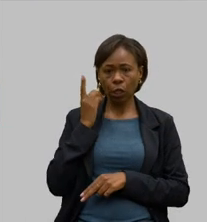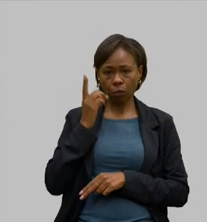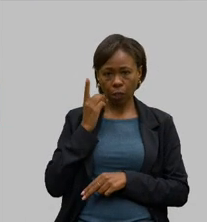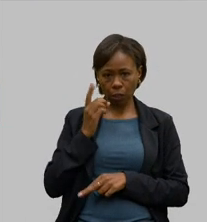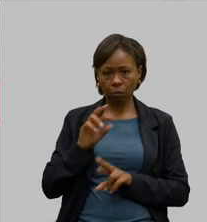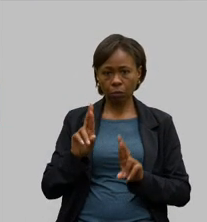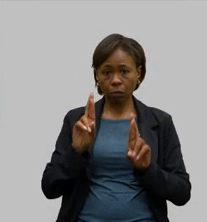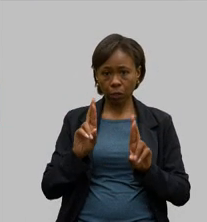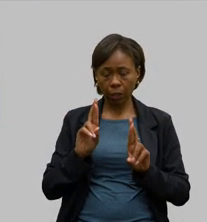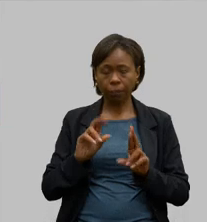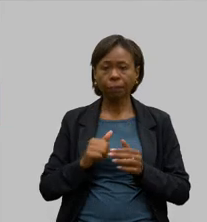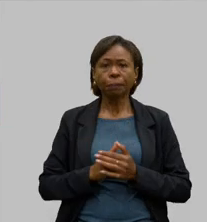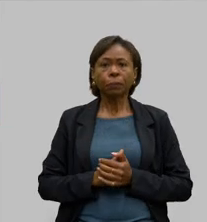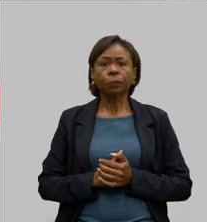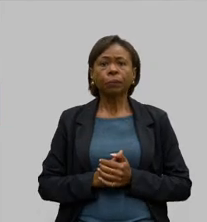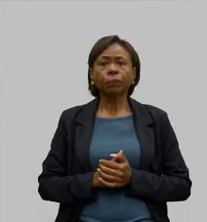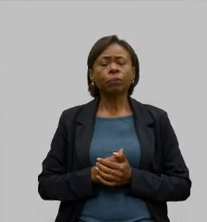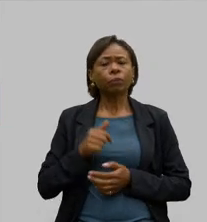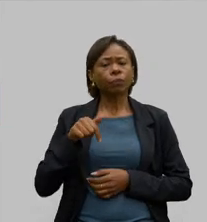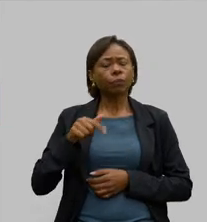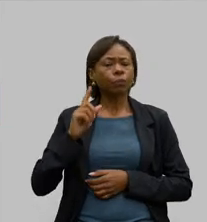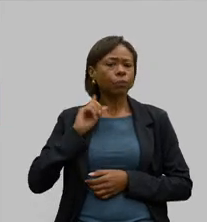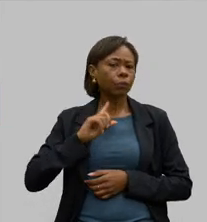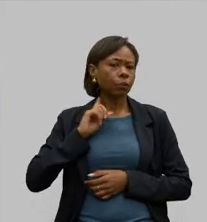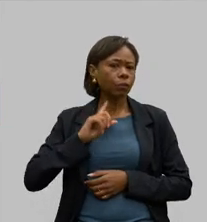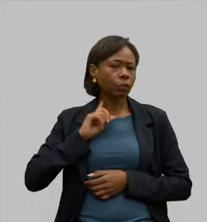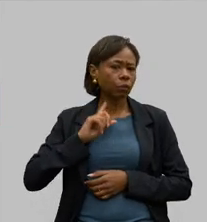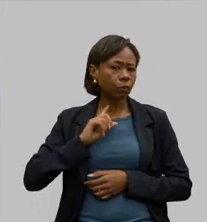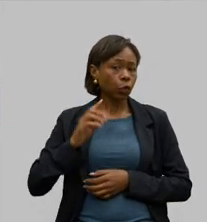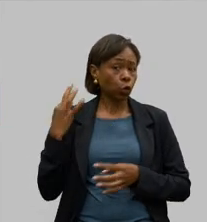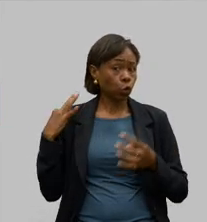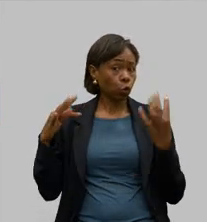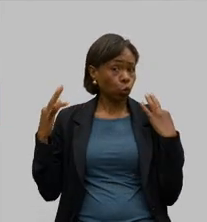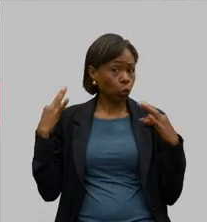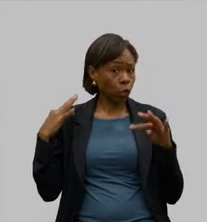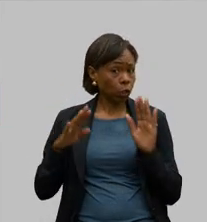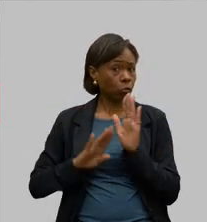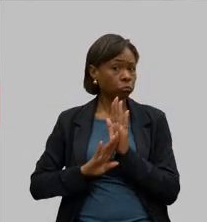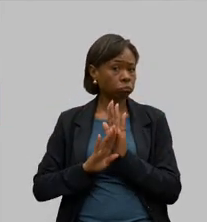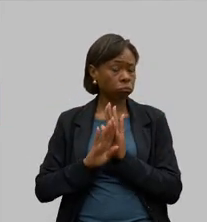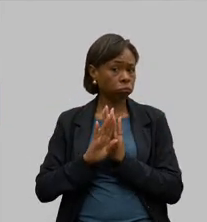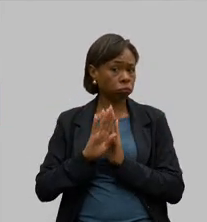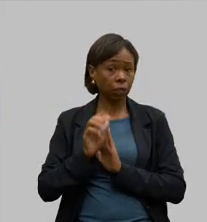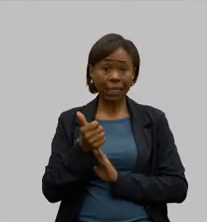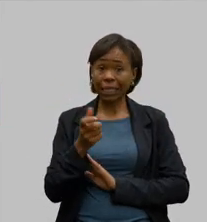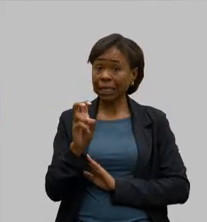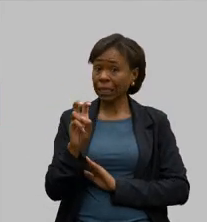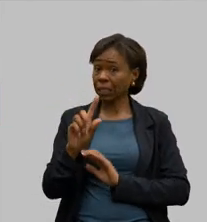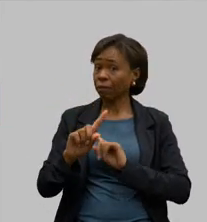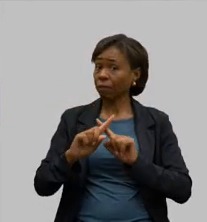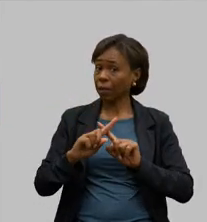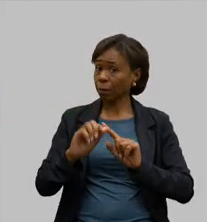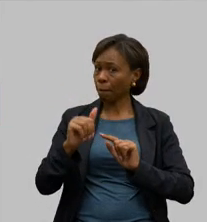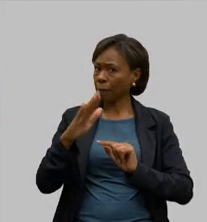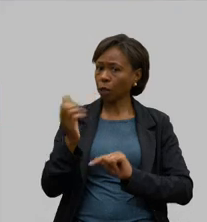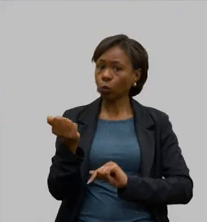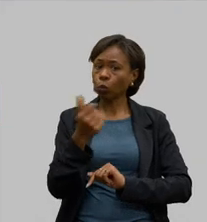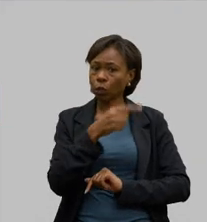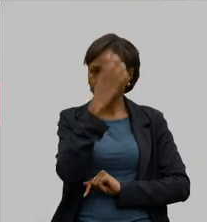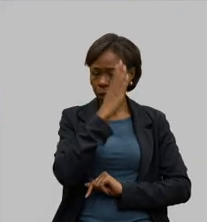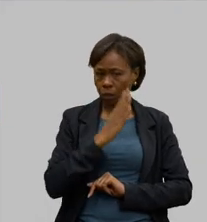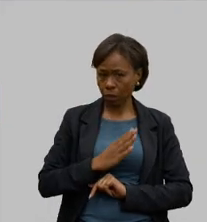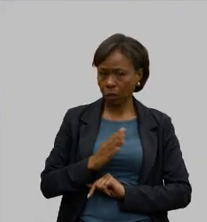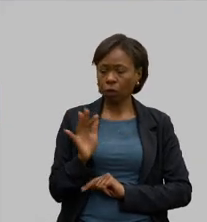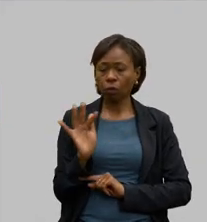então a atividade turística de Minas Gerais registrou um crescimento 15 vezes maior que a média Nacional eh fevereiro